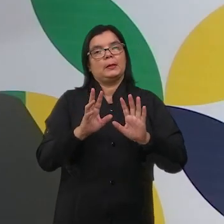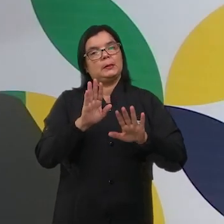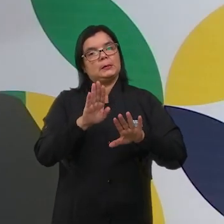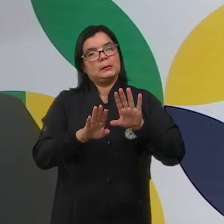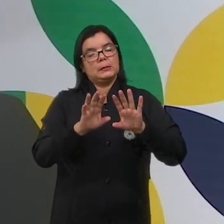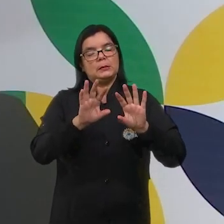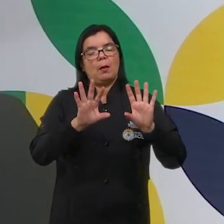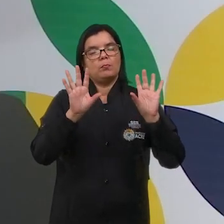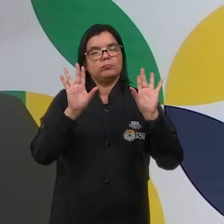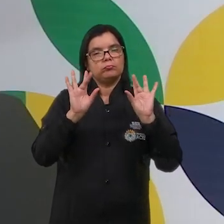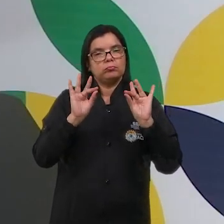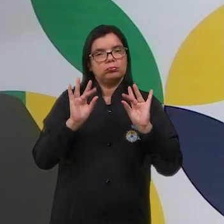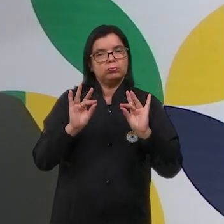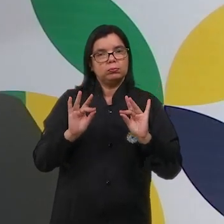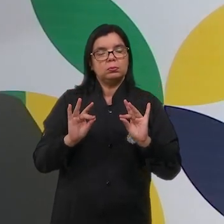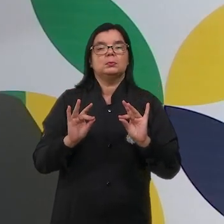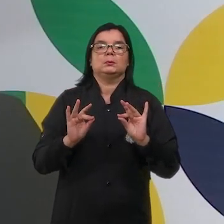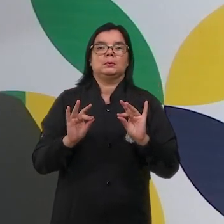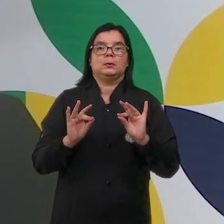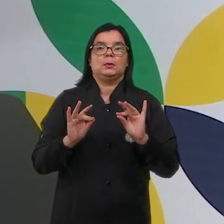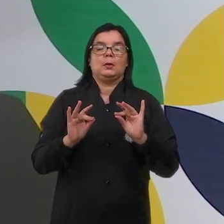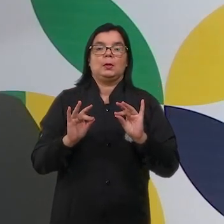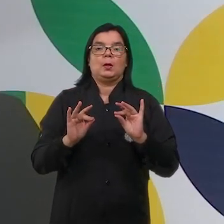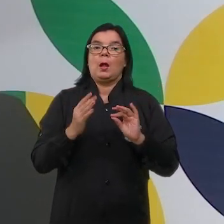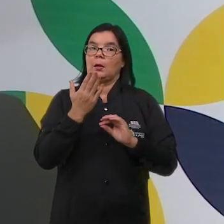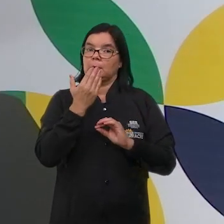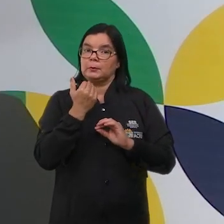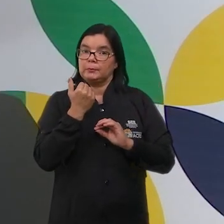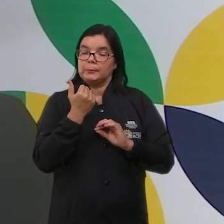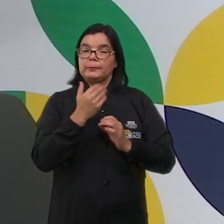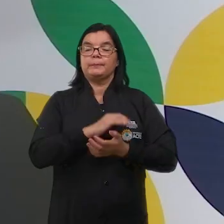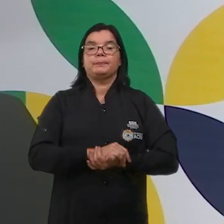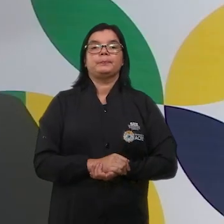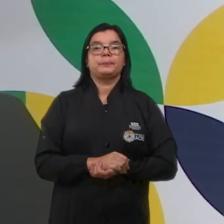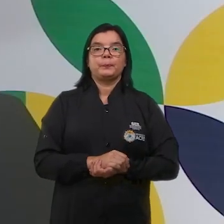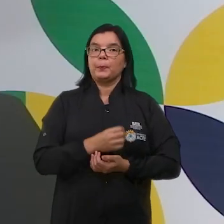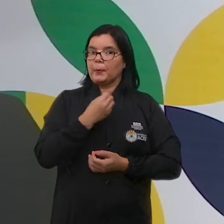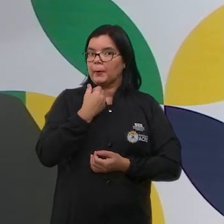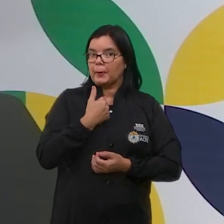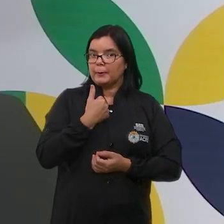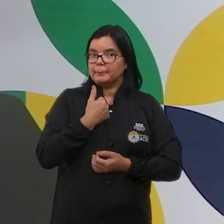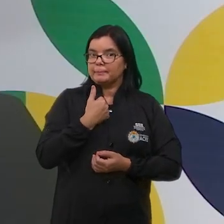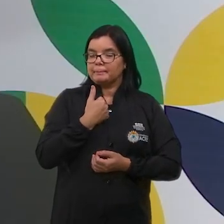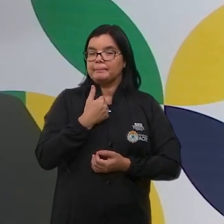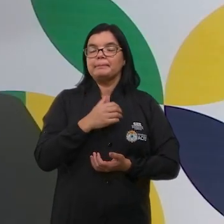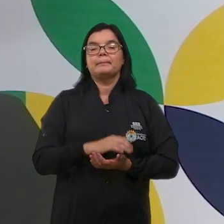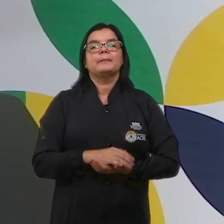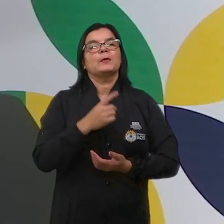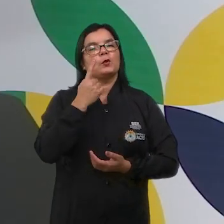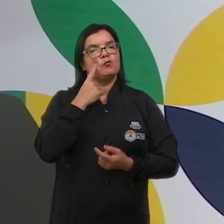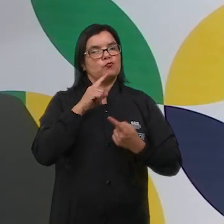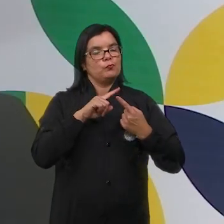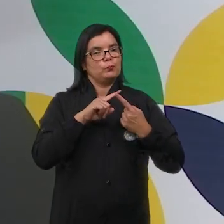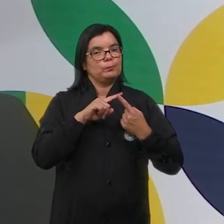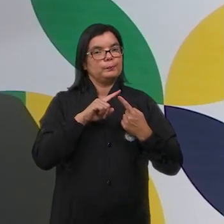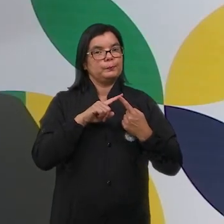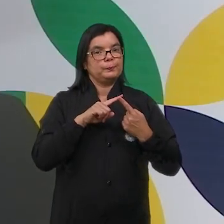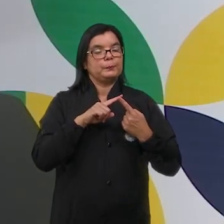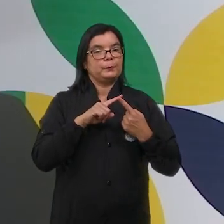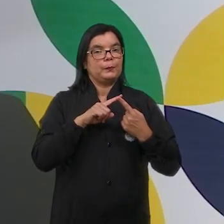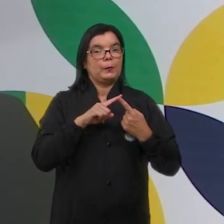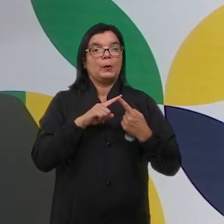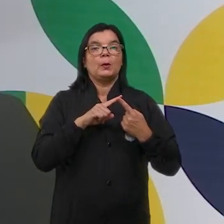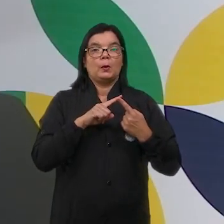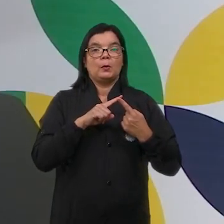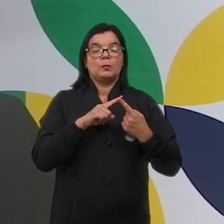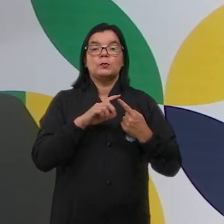nessas minúcias relacionadas à alimentação. Tudo bem? Tudo bem? Então a gente já viu os